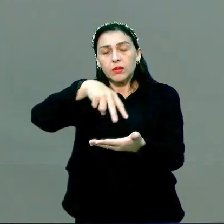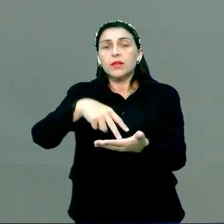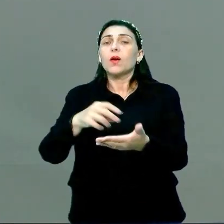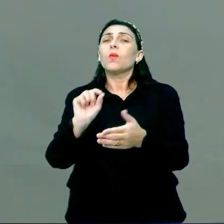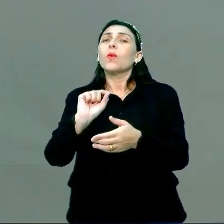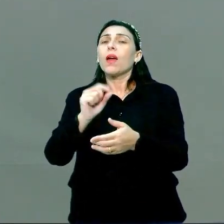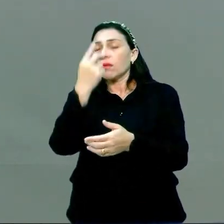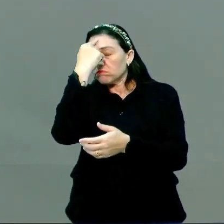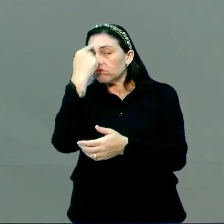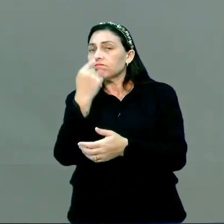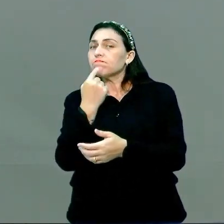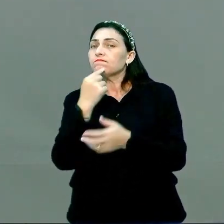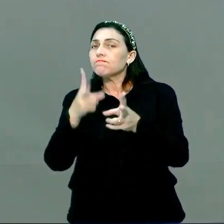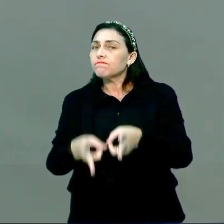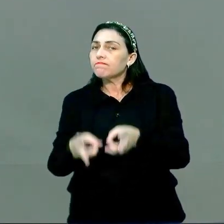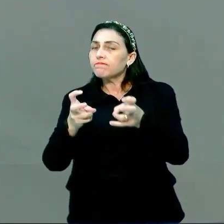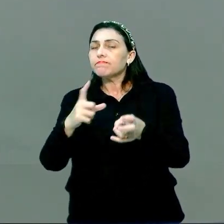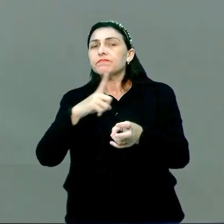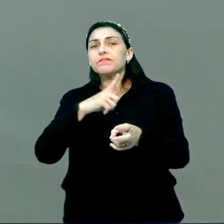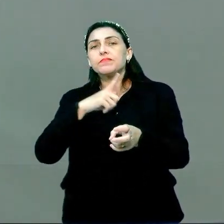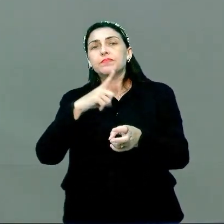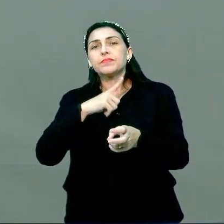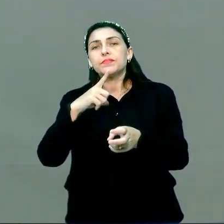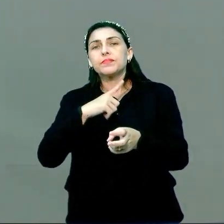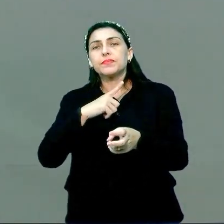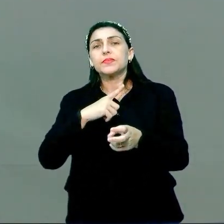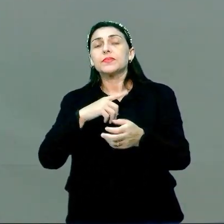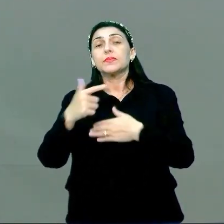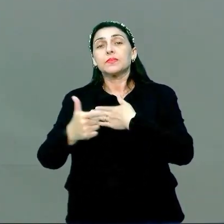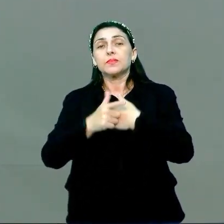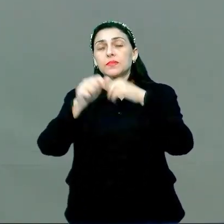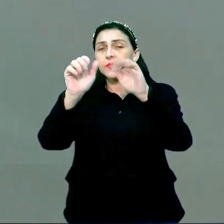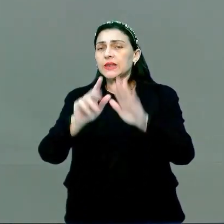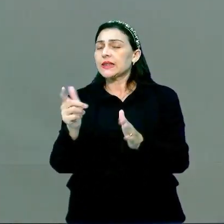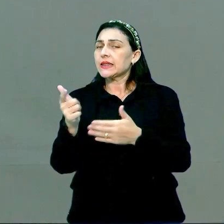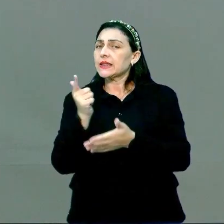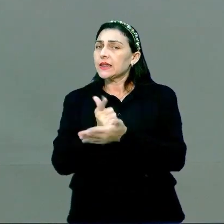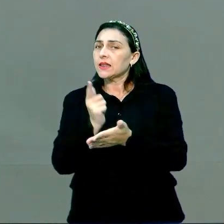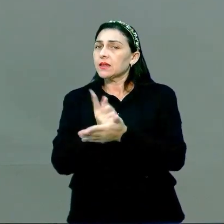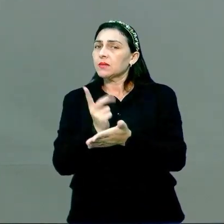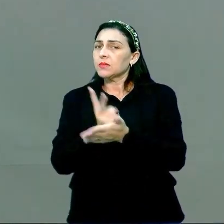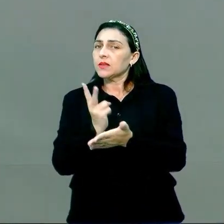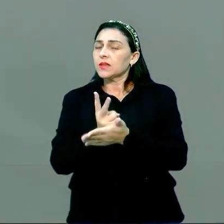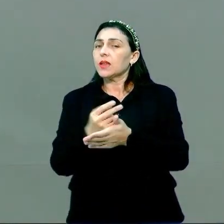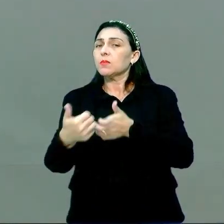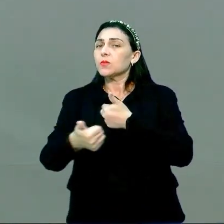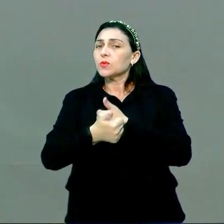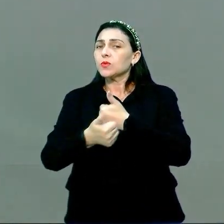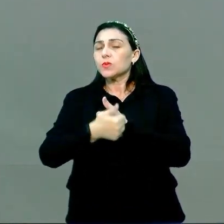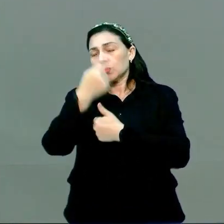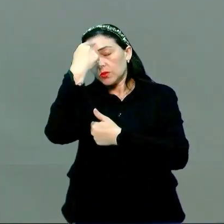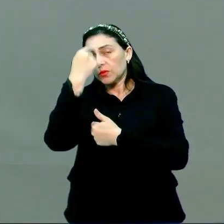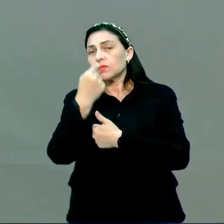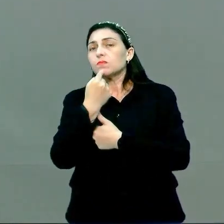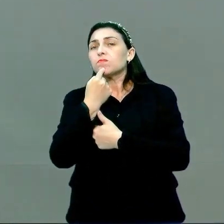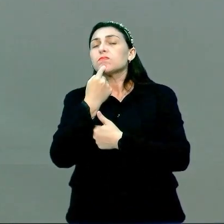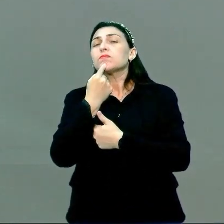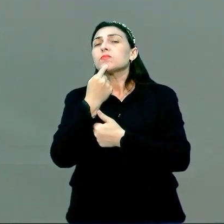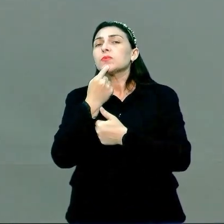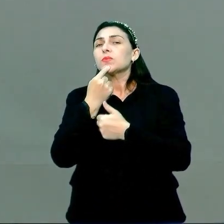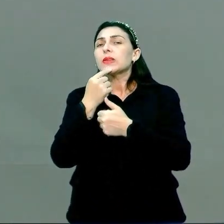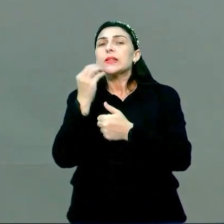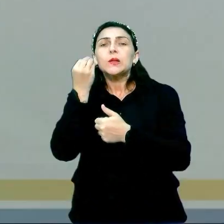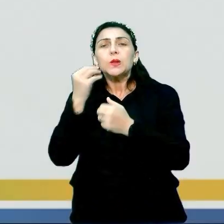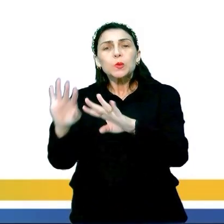as imagens. Observem que os cartazes estão sempre acompanhados de imagens. São ilustrações que tentam chamar